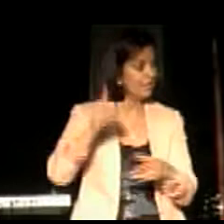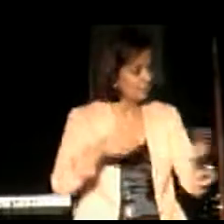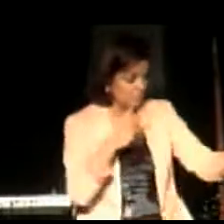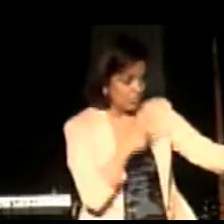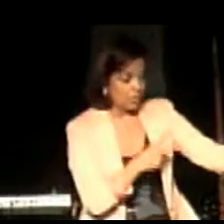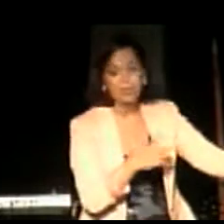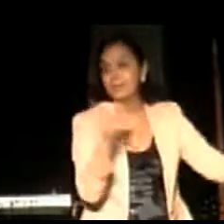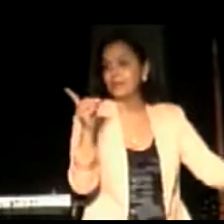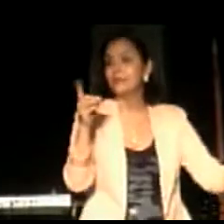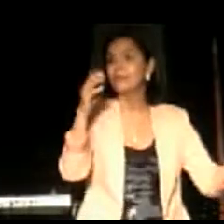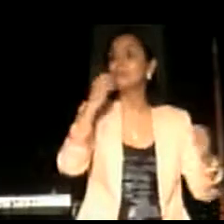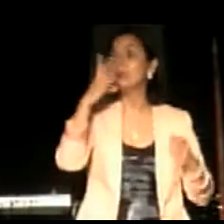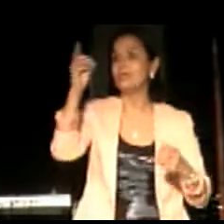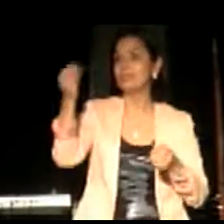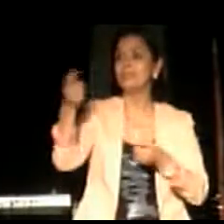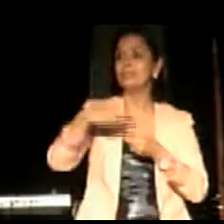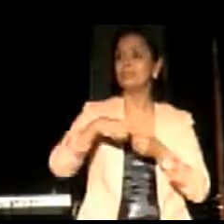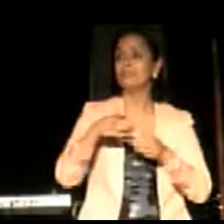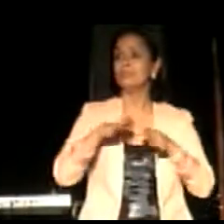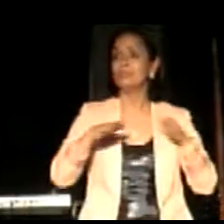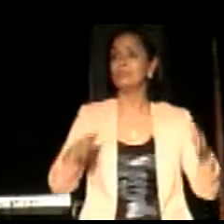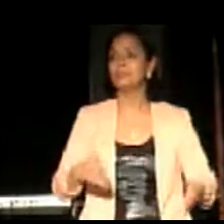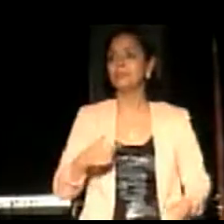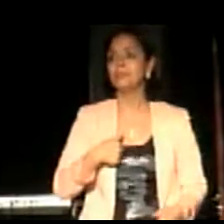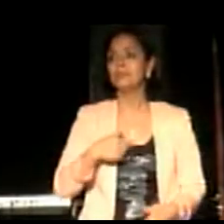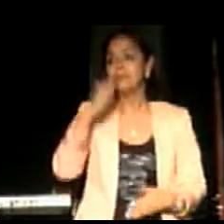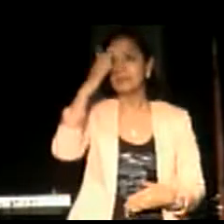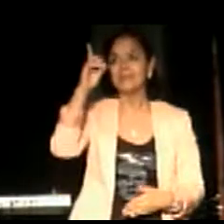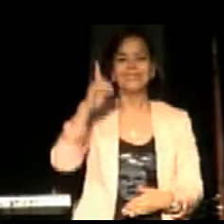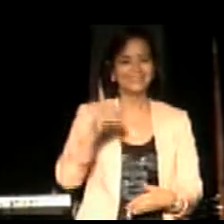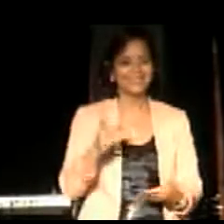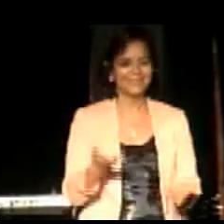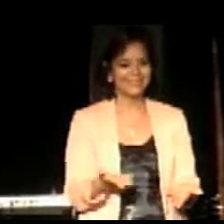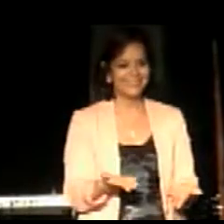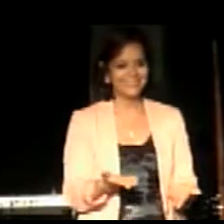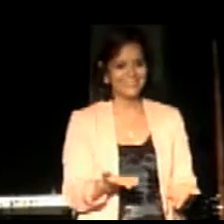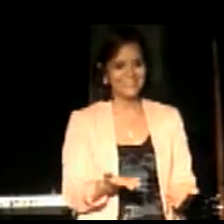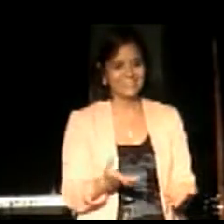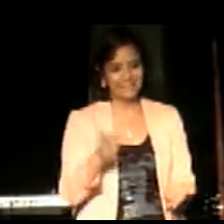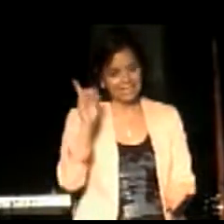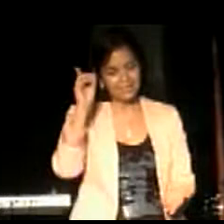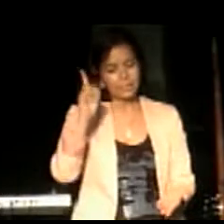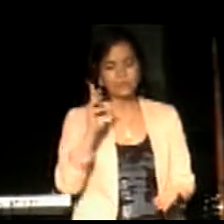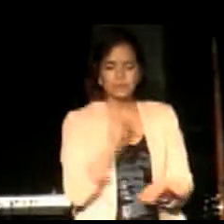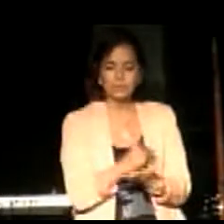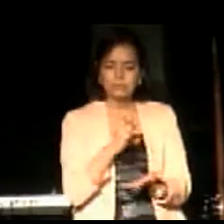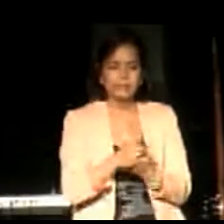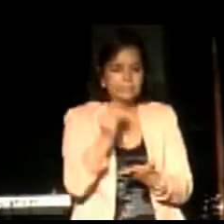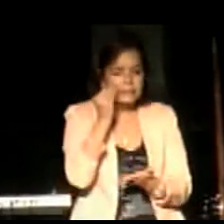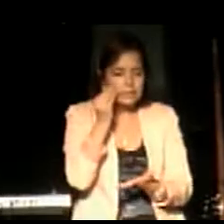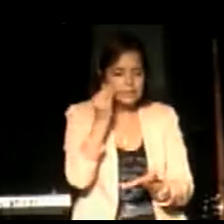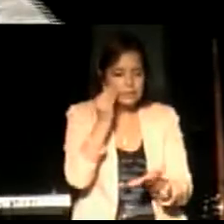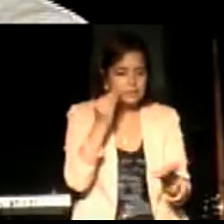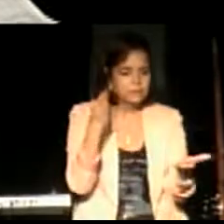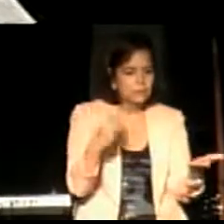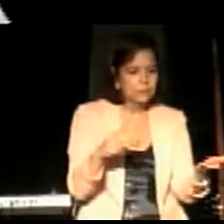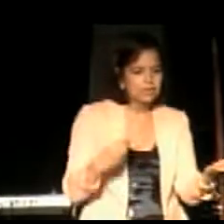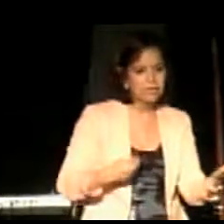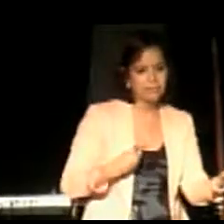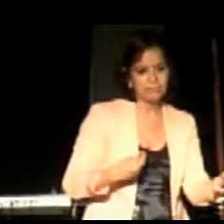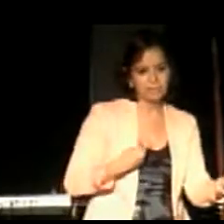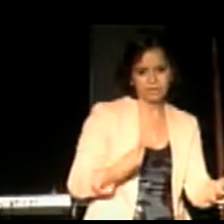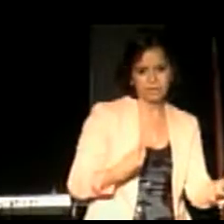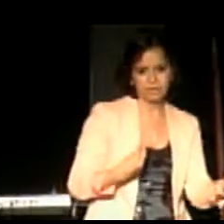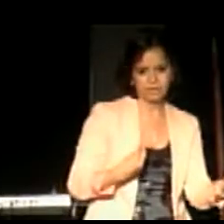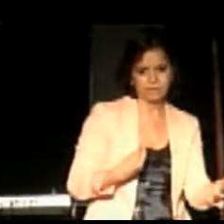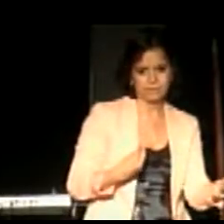novo. Né? Isso quer dizer, Deus nos testa, e temos, porque isso não é